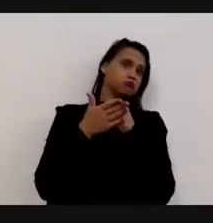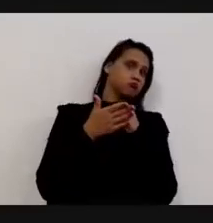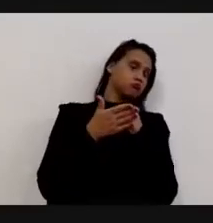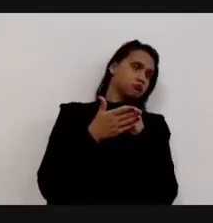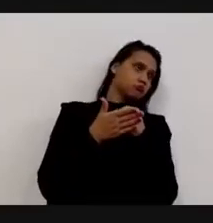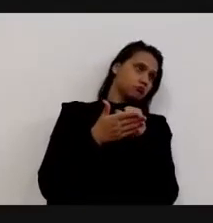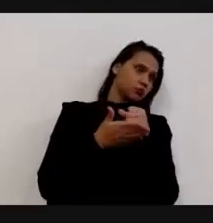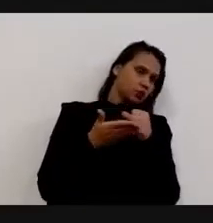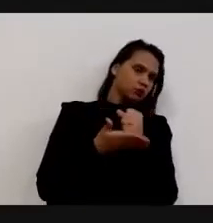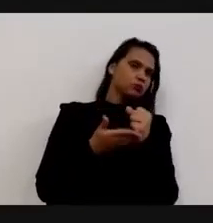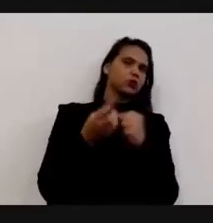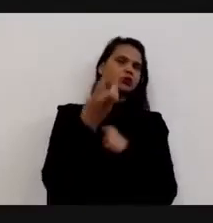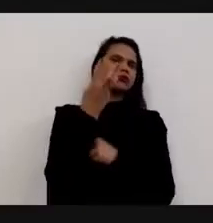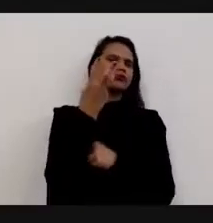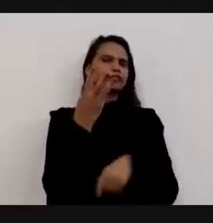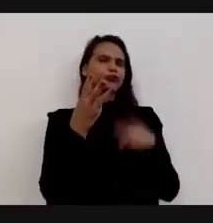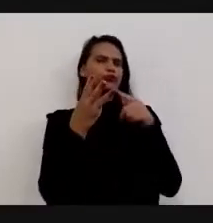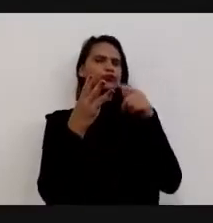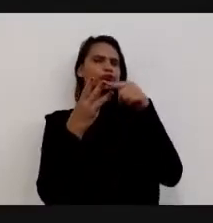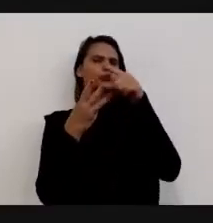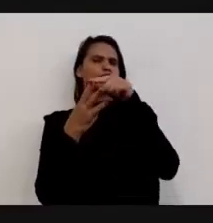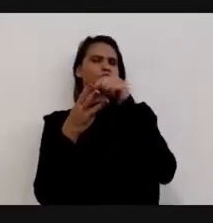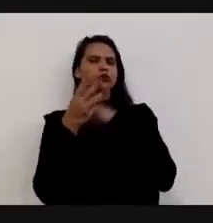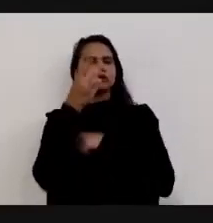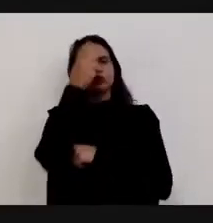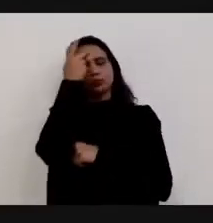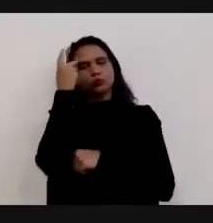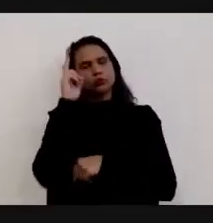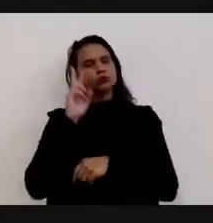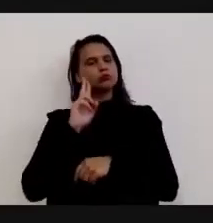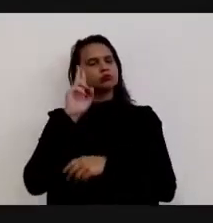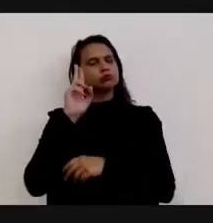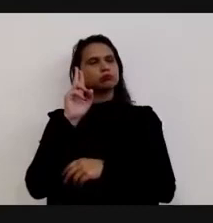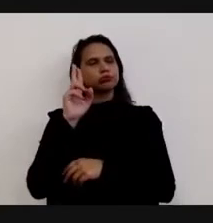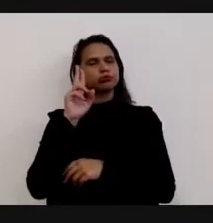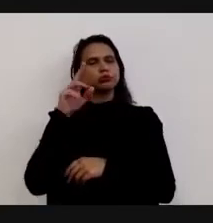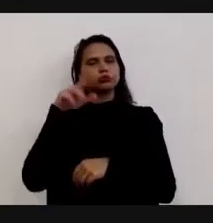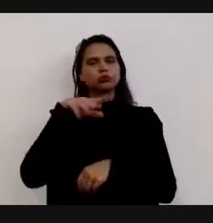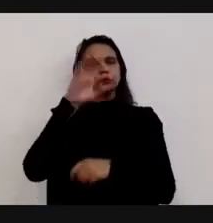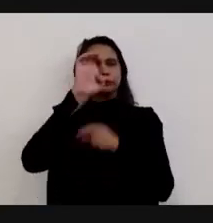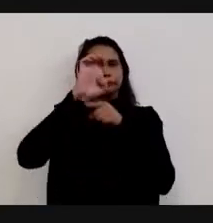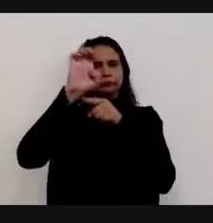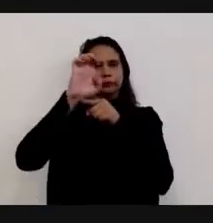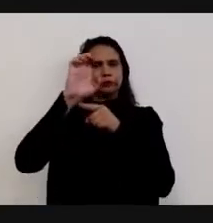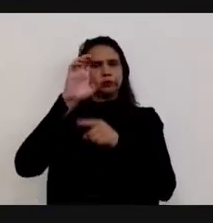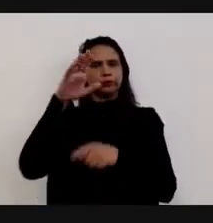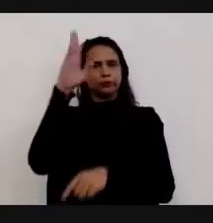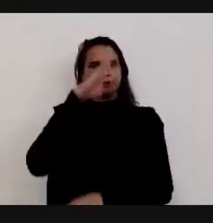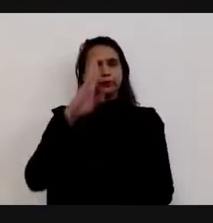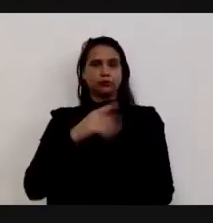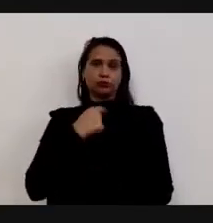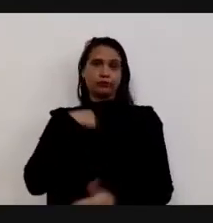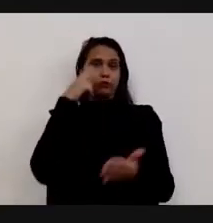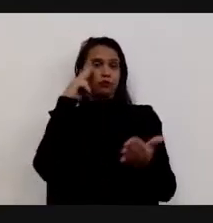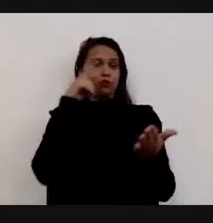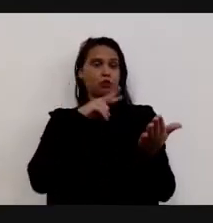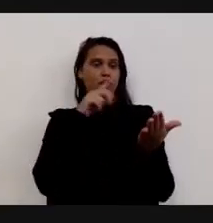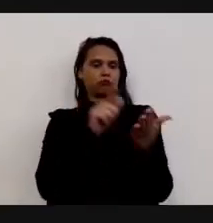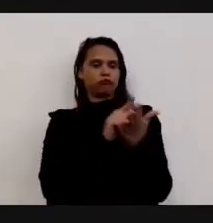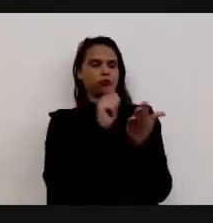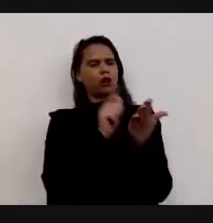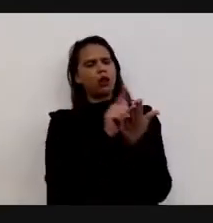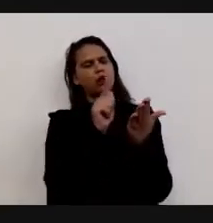basicamente que esses três autores que são seminais na organização do Estado político brasileiro conseguem... Eu fui ler nesses livros